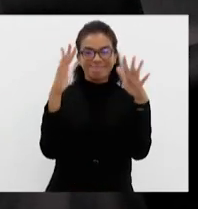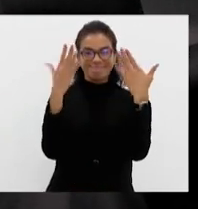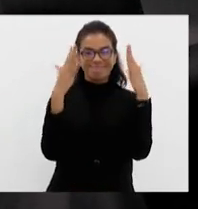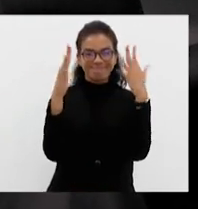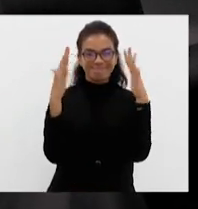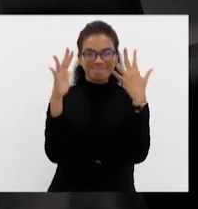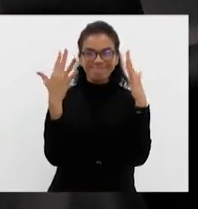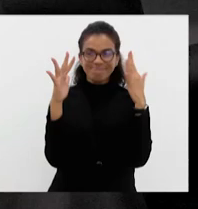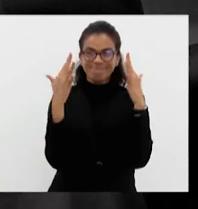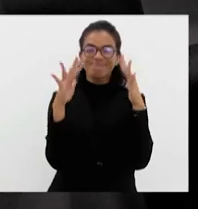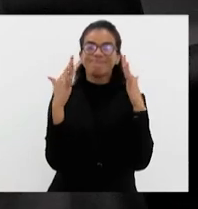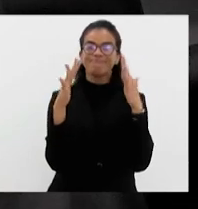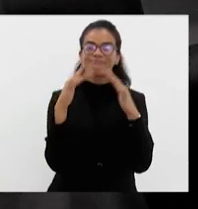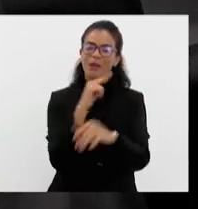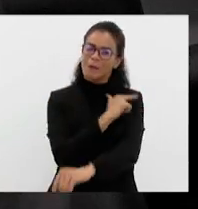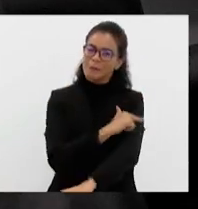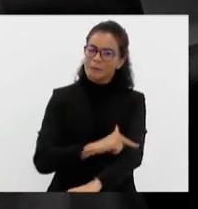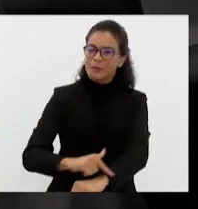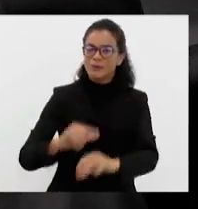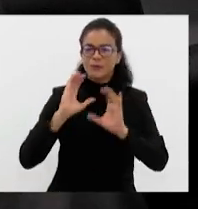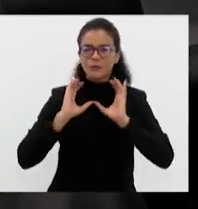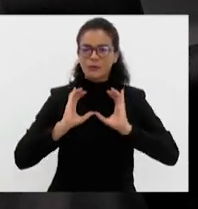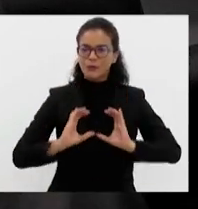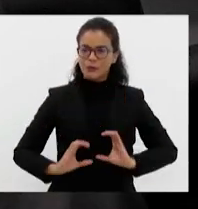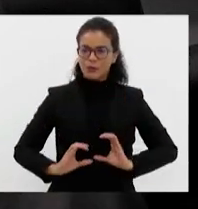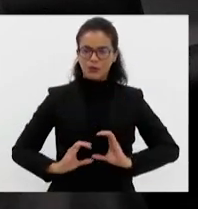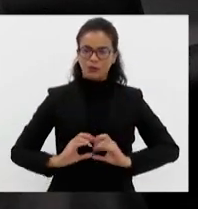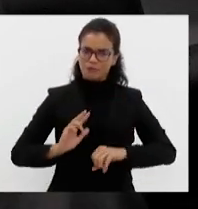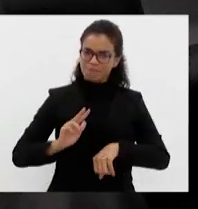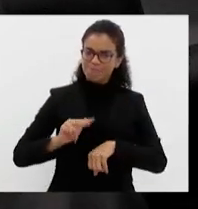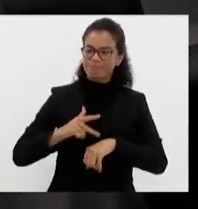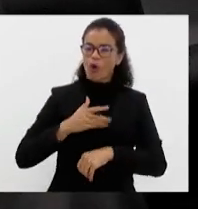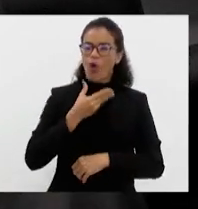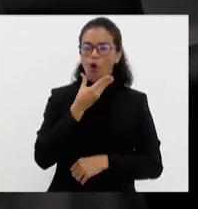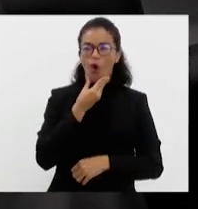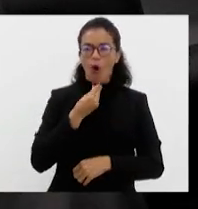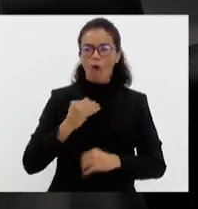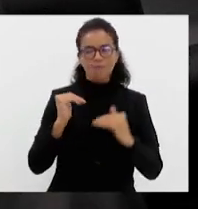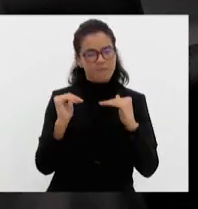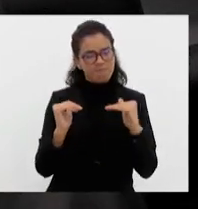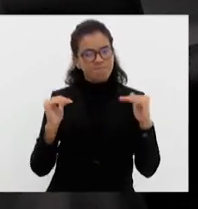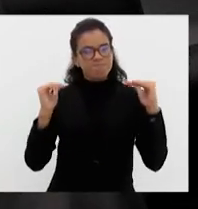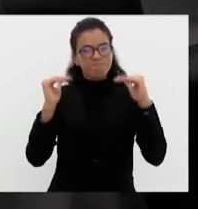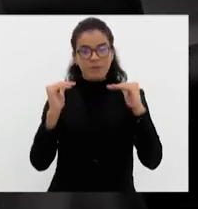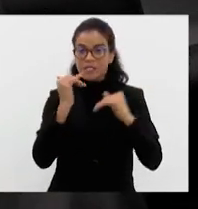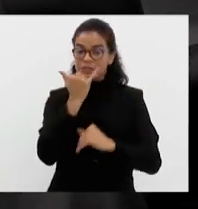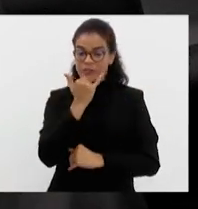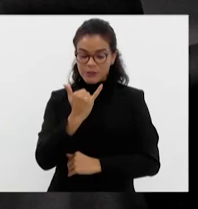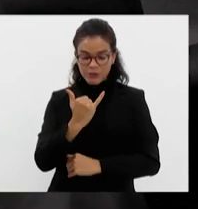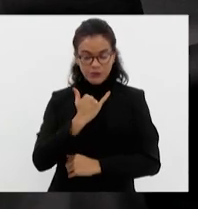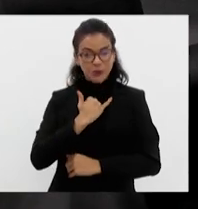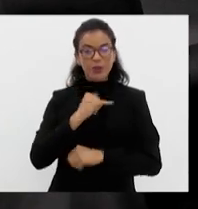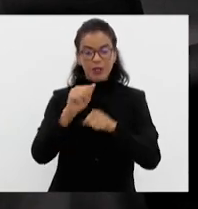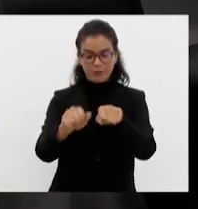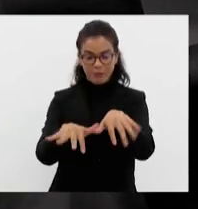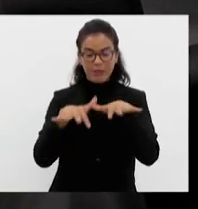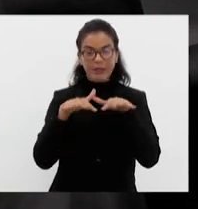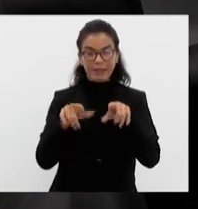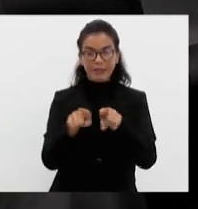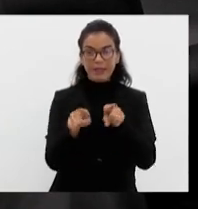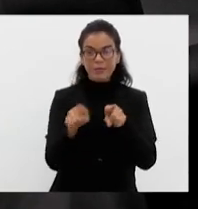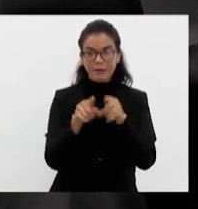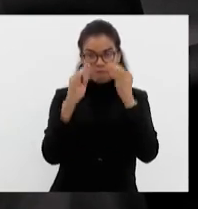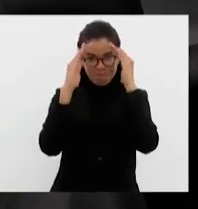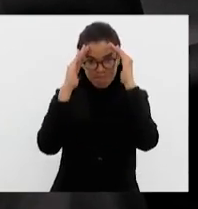ter postura de hombridade, de não só ter se desculpado comigo dentro do plenário, mas principalmente ter se